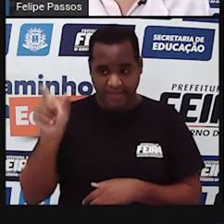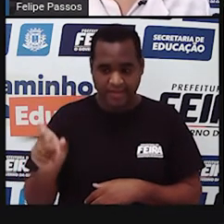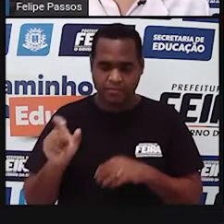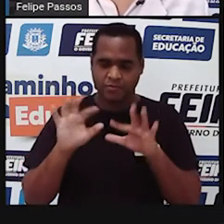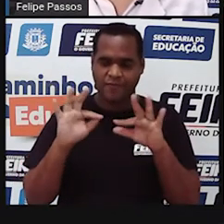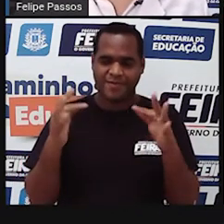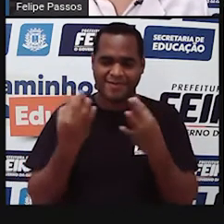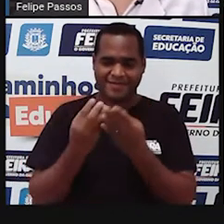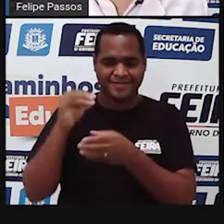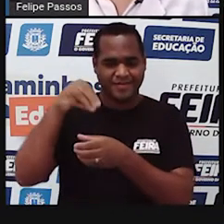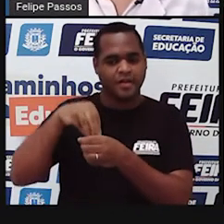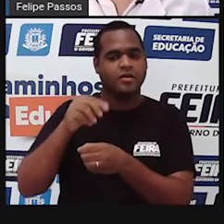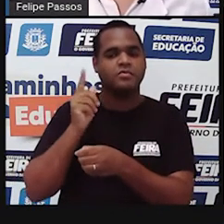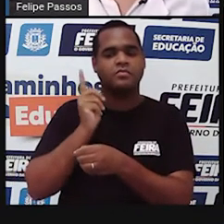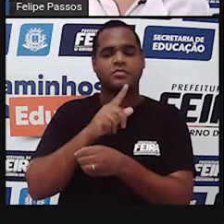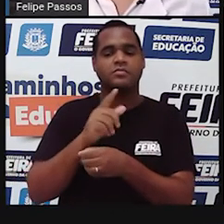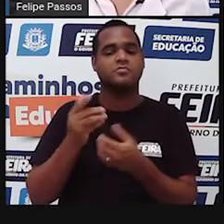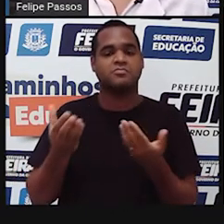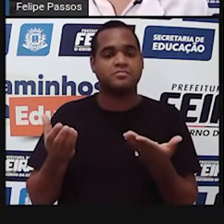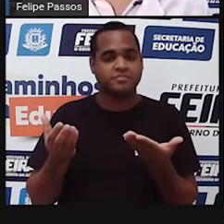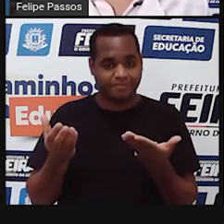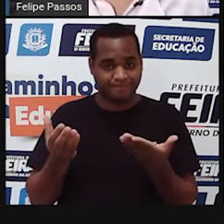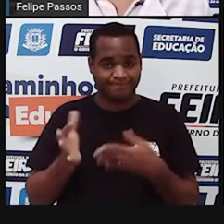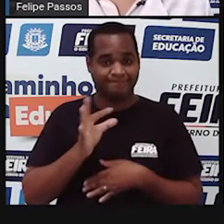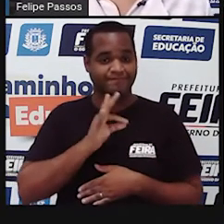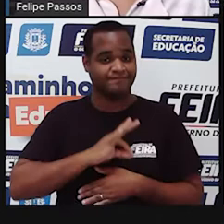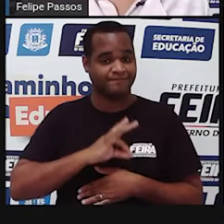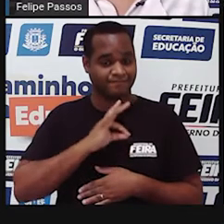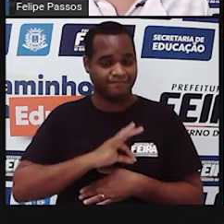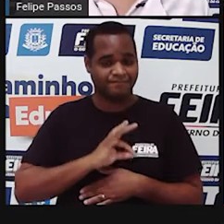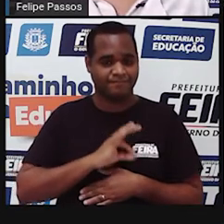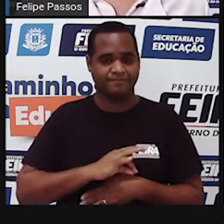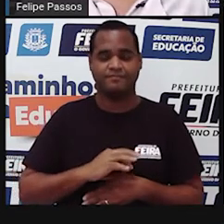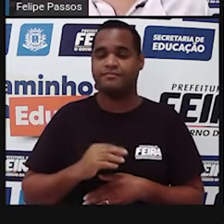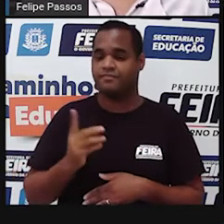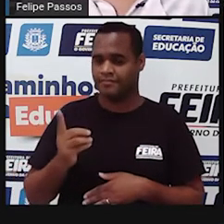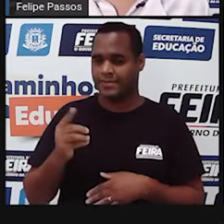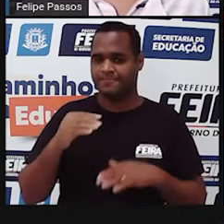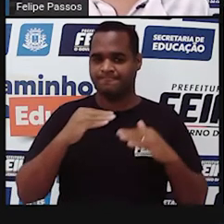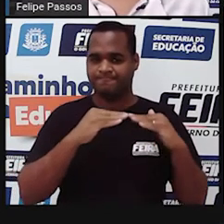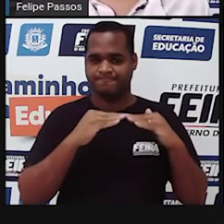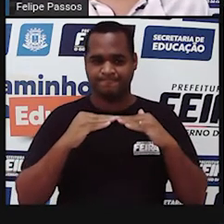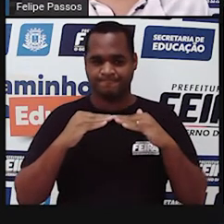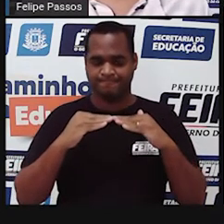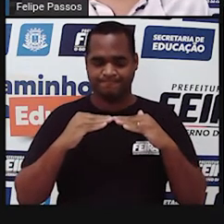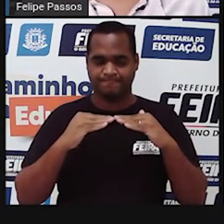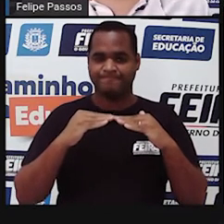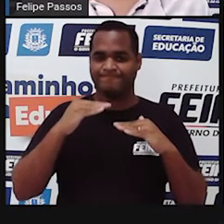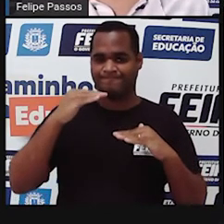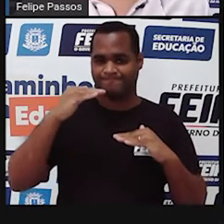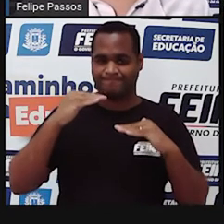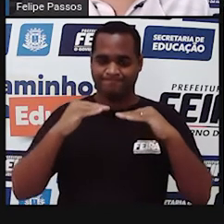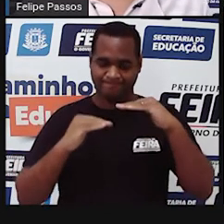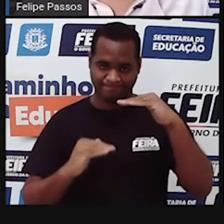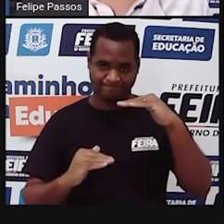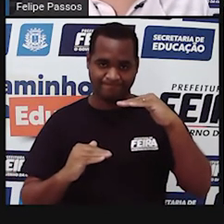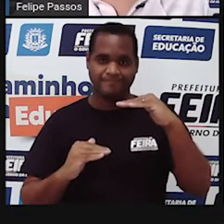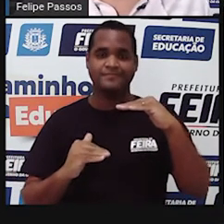família ganha. Então, infelizmente, a desigualdade ela existe, ela é muito forte no mundo todo.